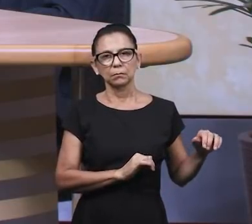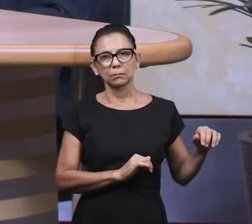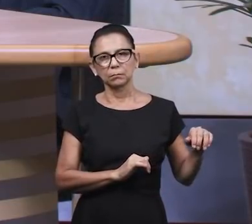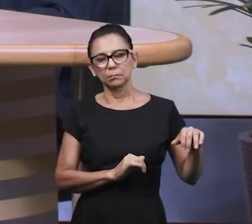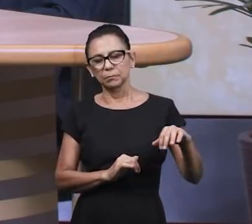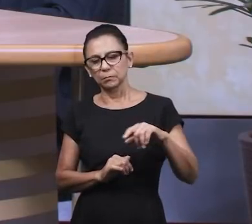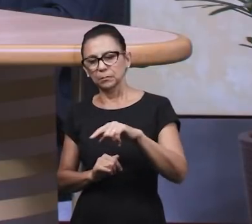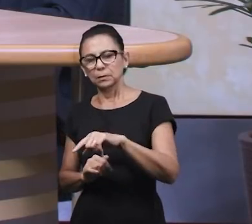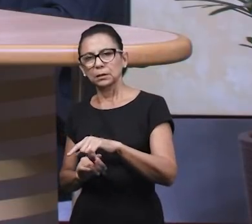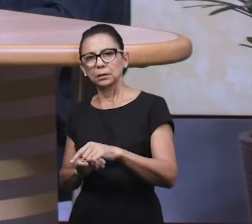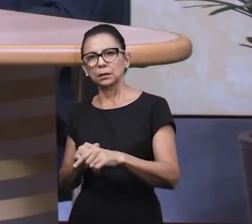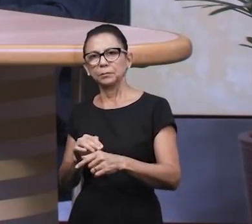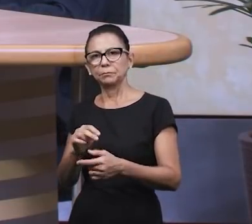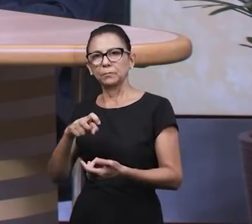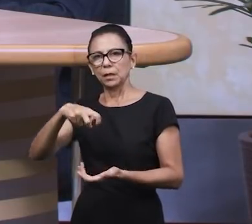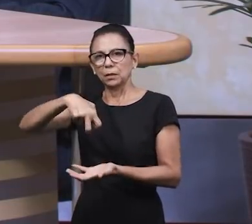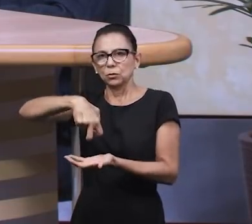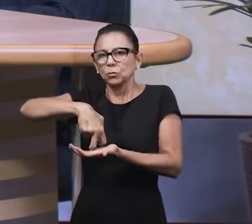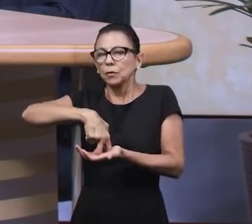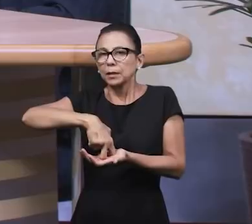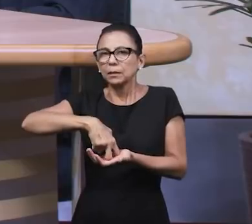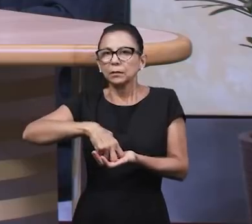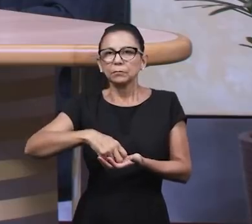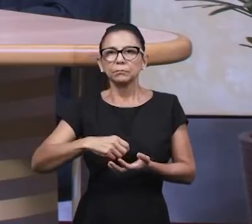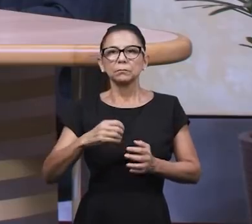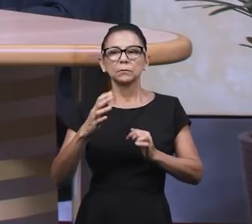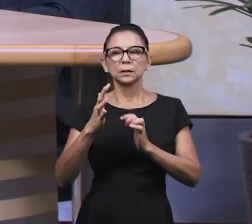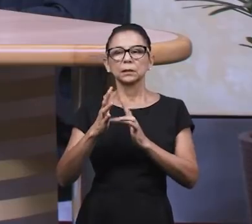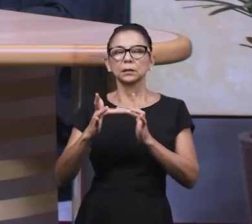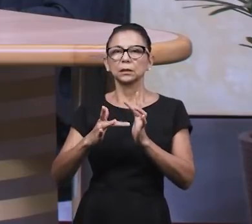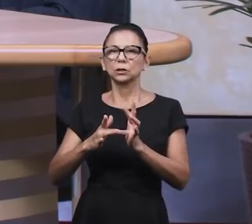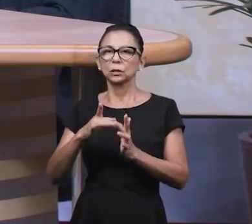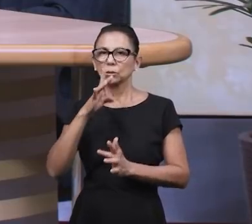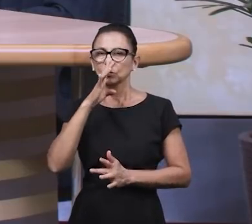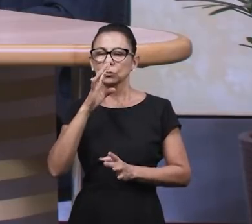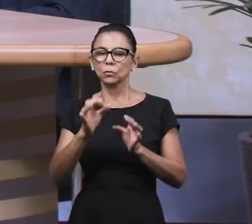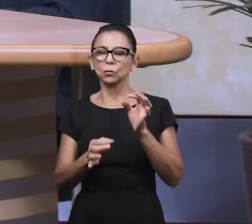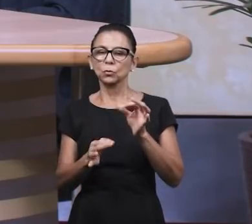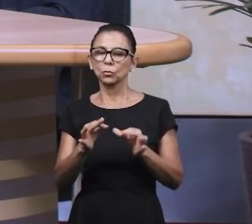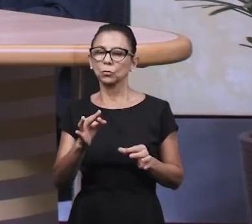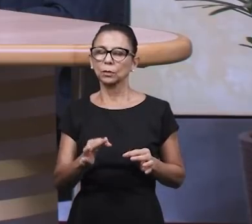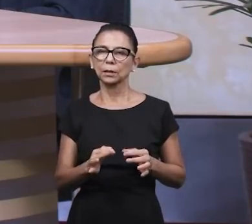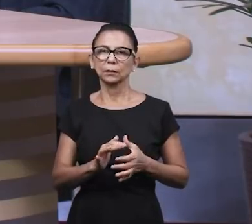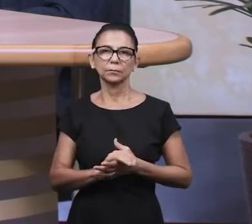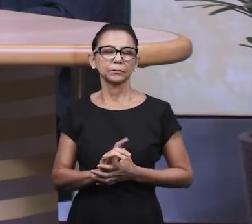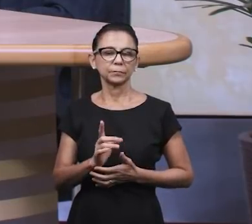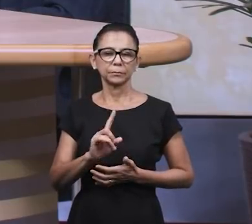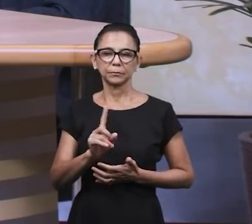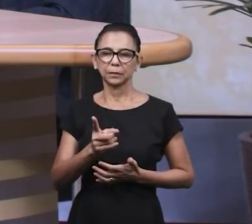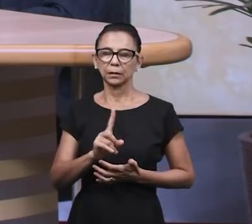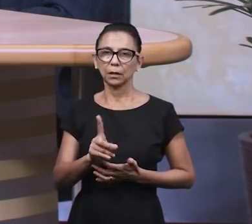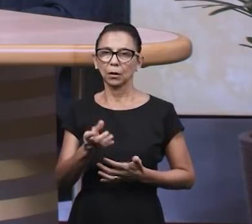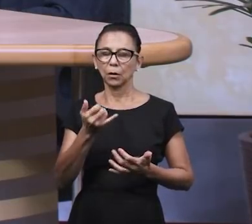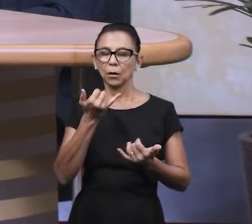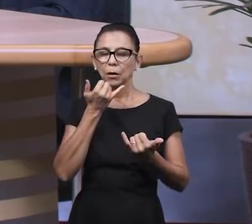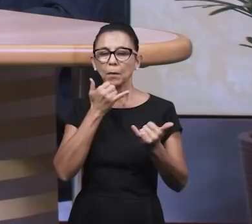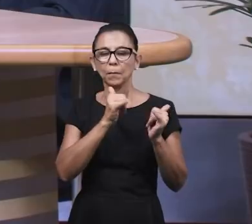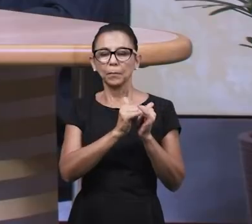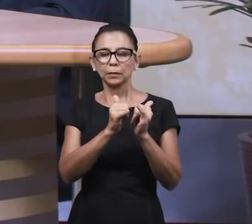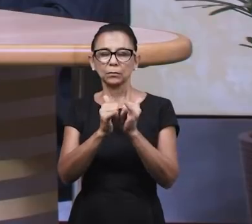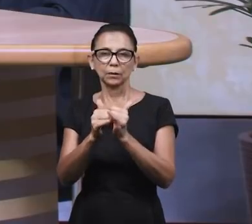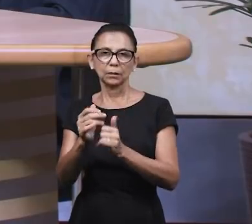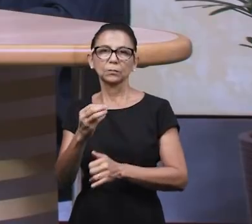que atire a primeira pedra, e ali, com justiça, ali foi feito, e pela operação do Senhor, aquela mulher alcançou